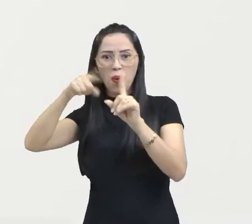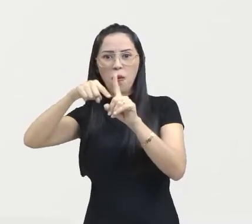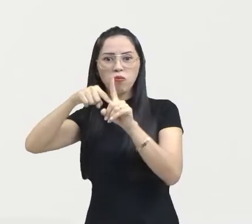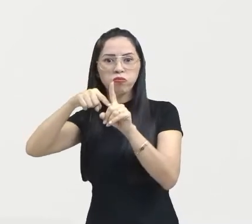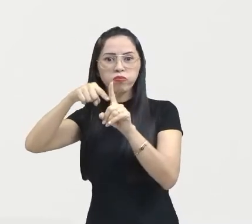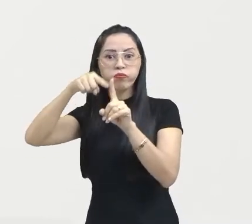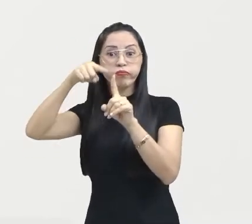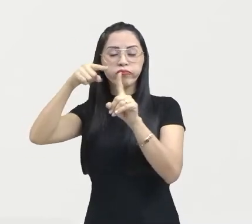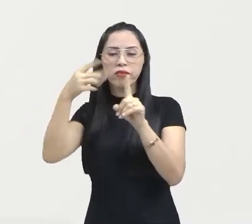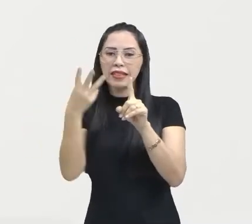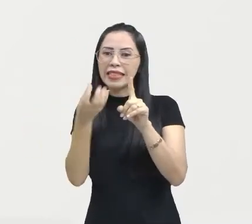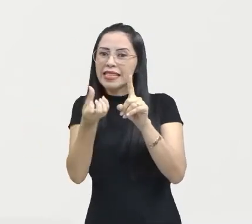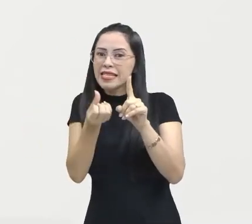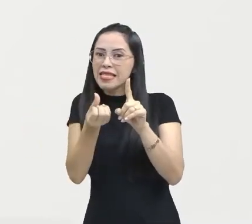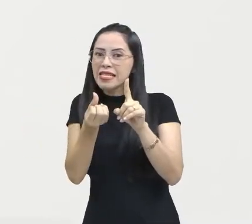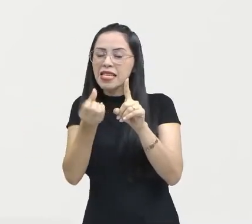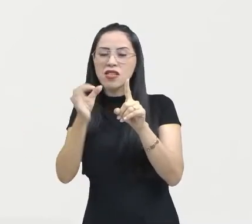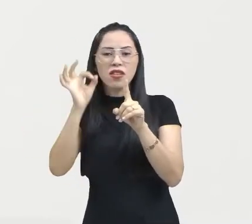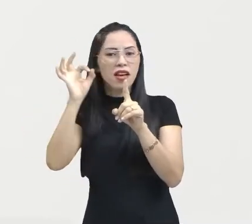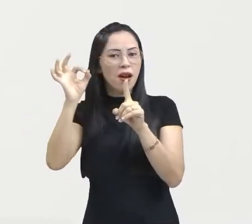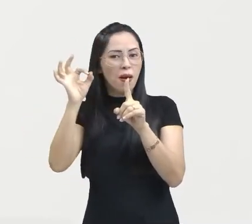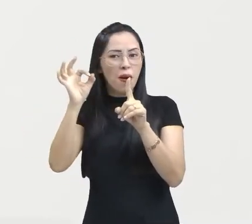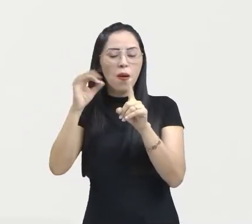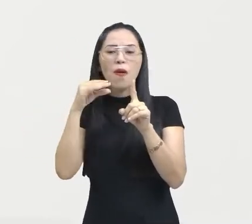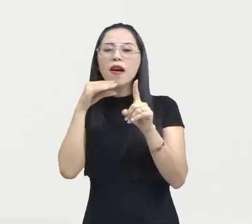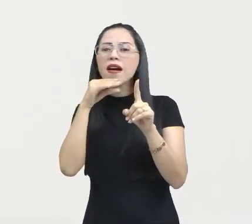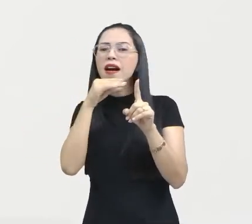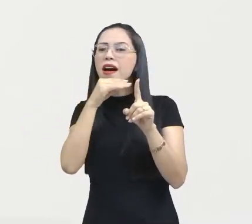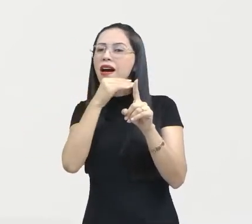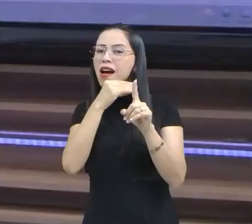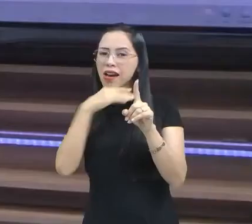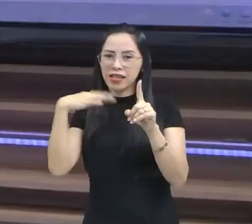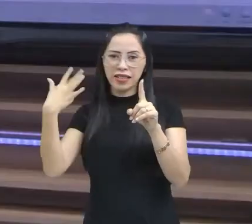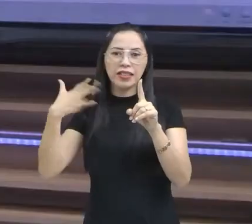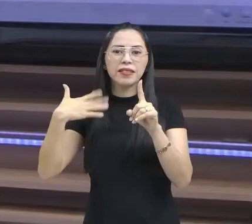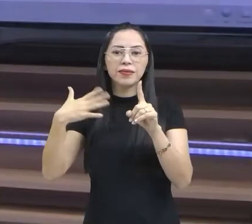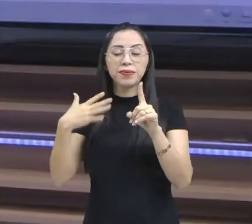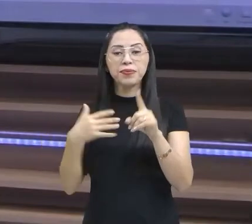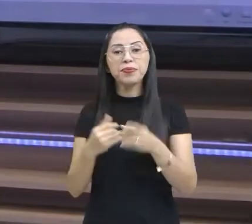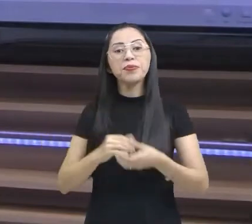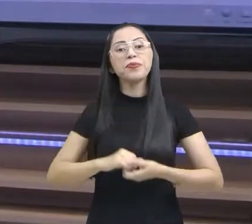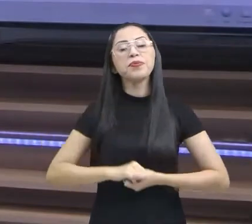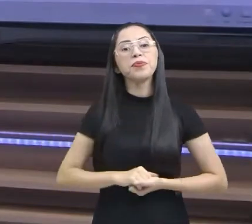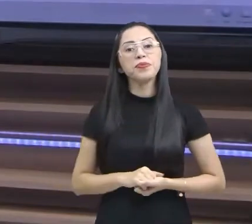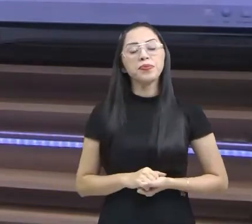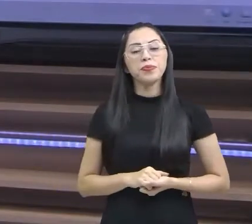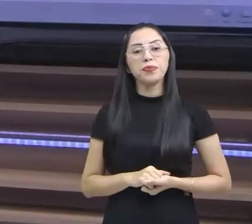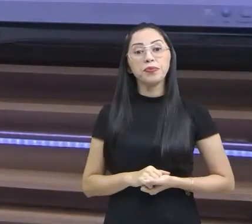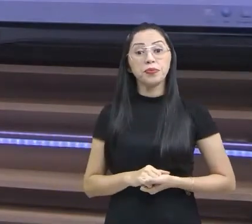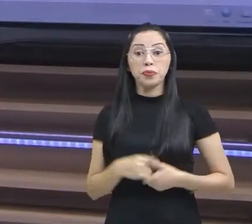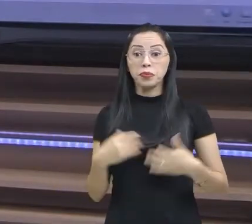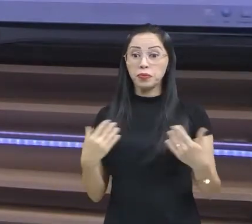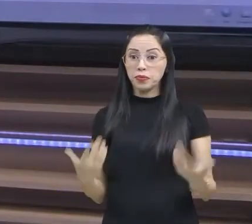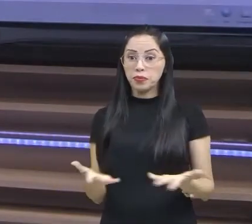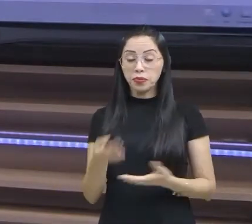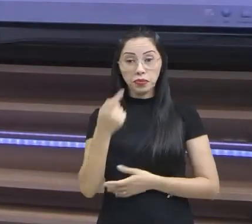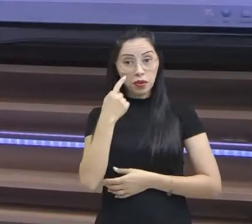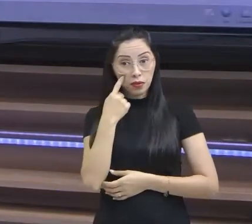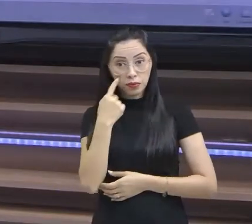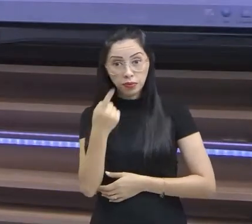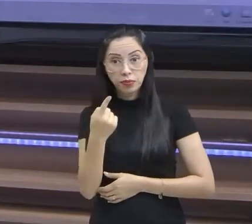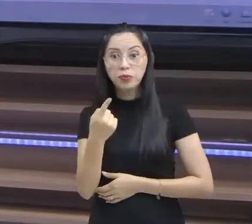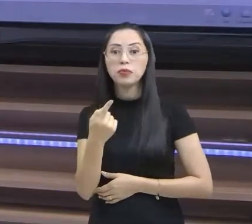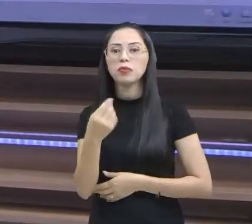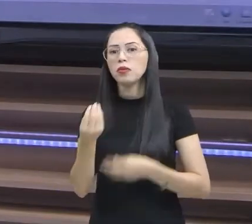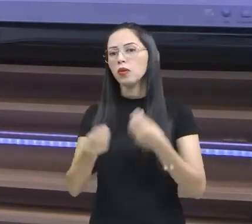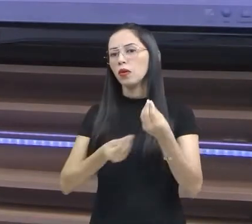dia? Sol, bastante sol. Aqui comigo. Bom, nós vimos aí como é que funciona a previsão do